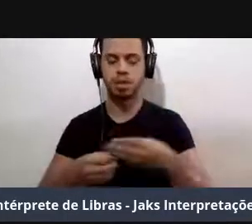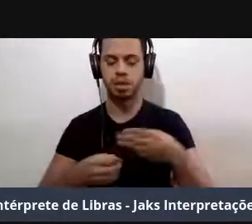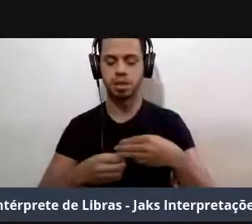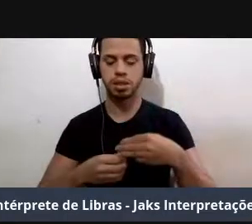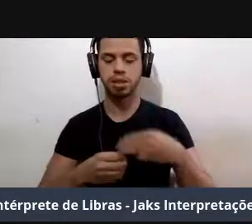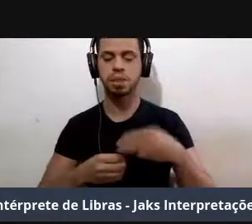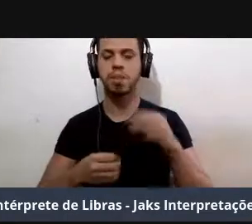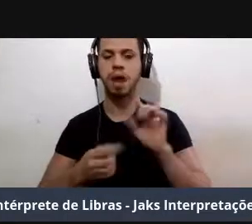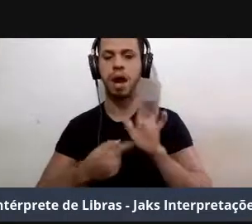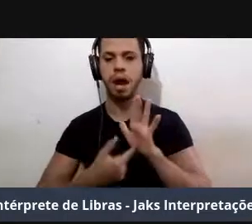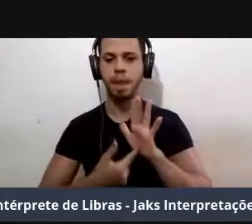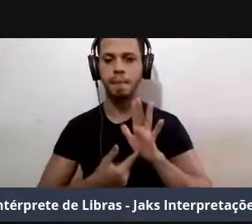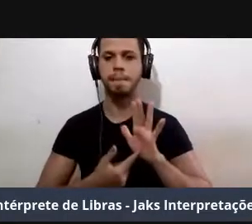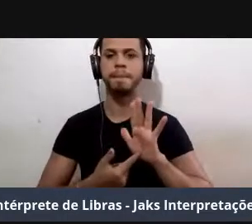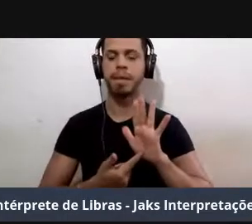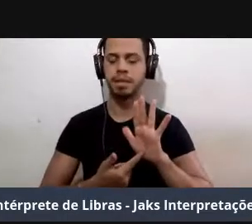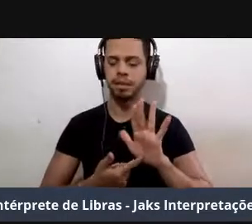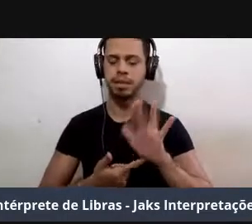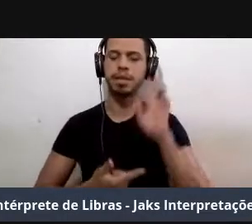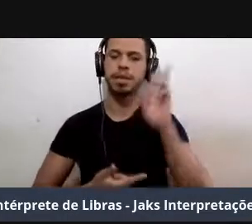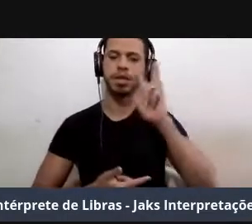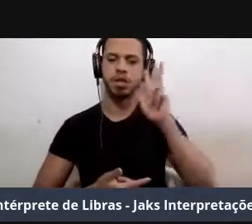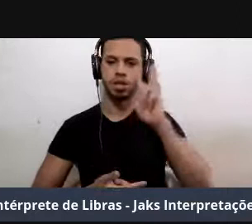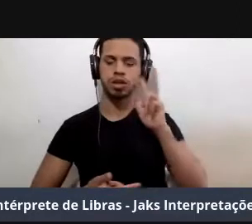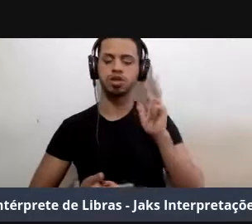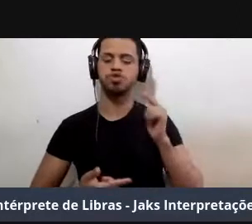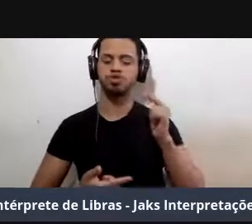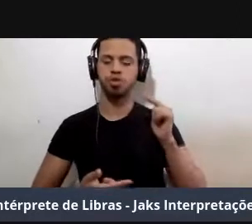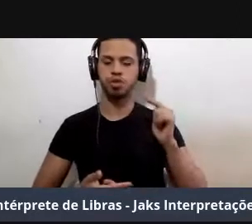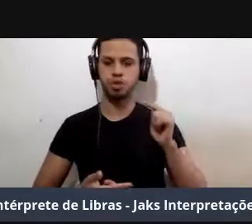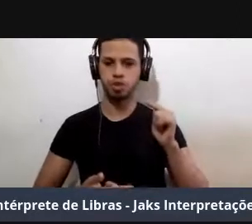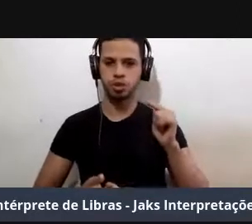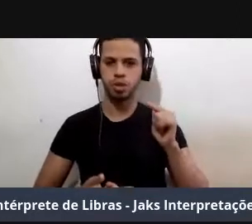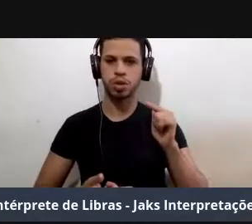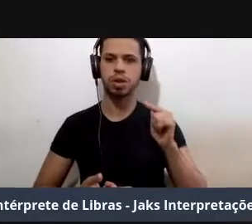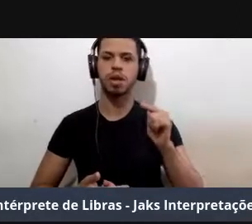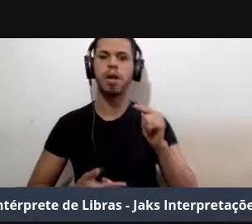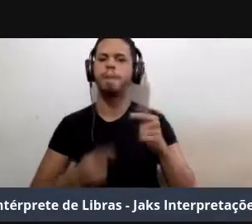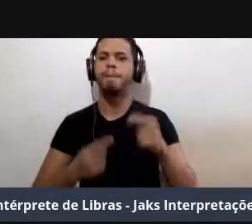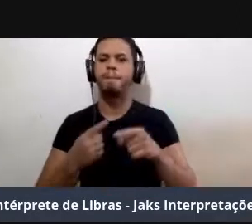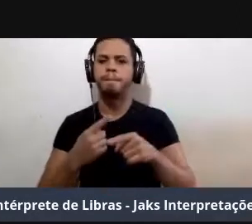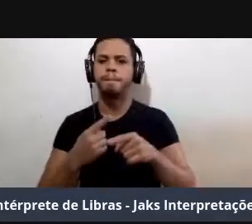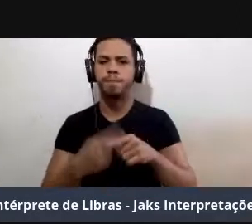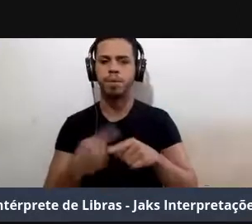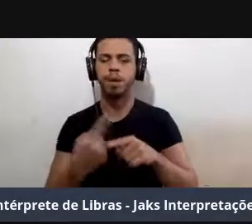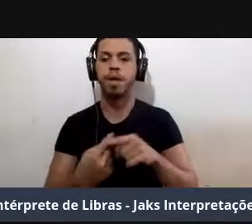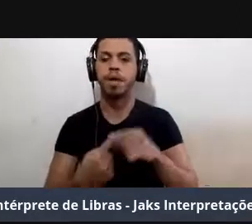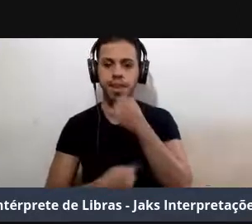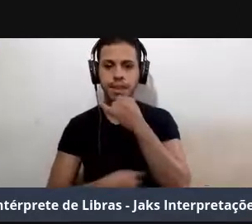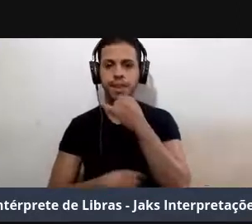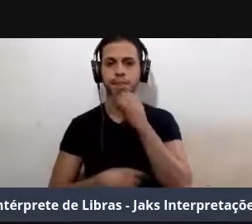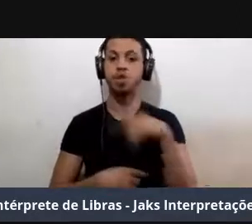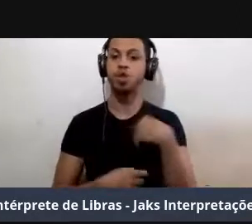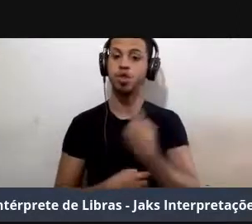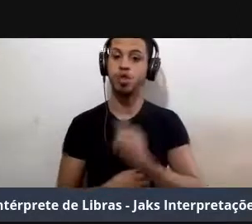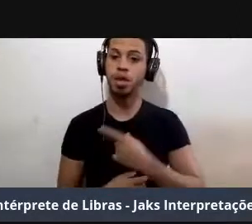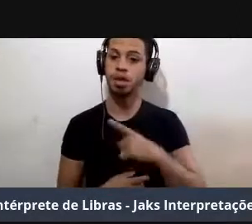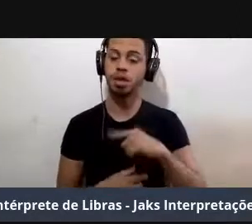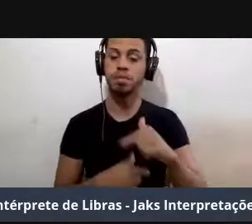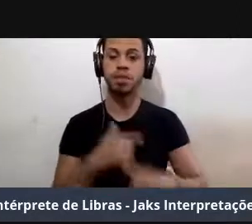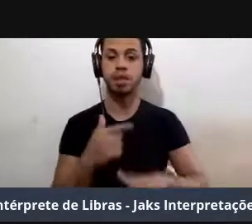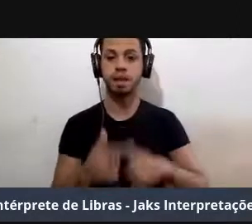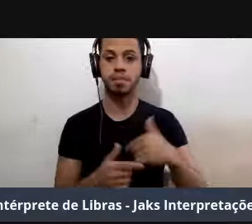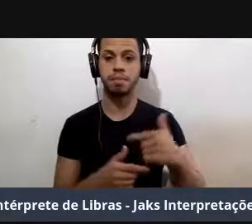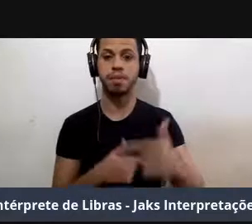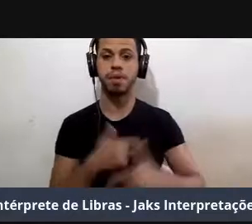sua parteira tradicional e a sua parteira indígena. Por quê? Porque aí nós temos nós vamos trabalhar em conjunto, aquele que